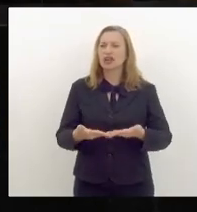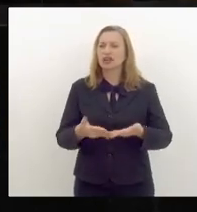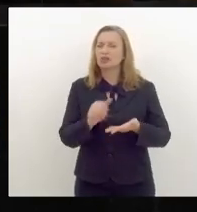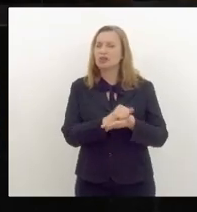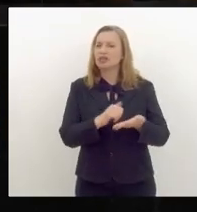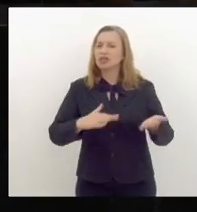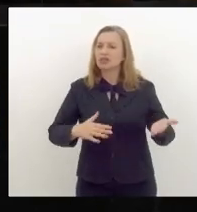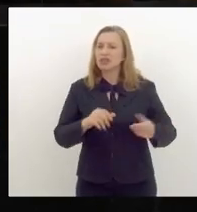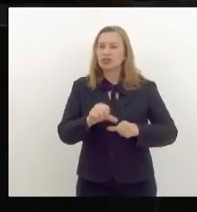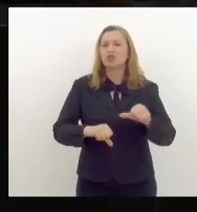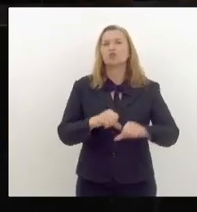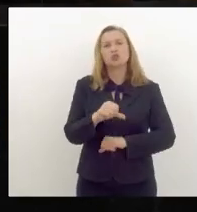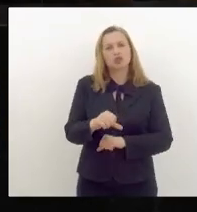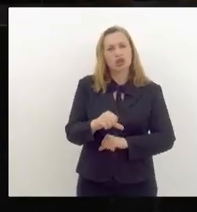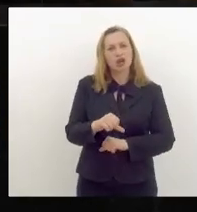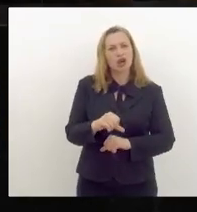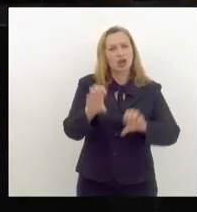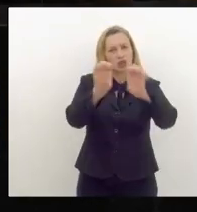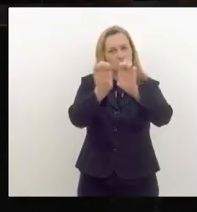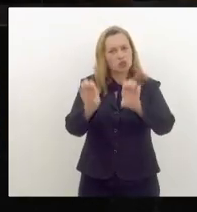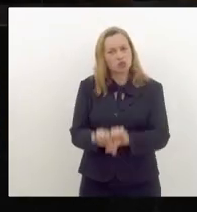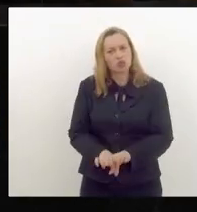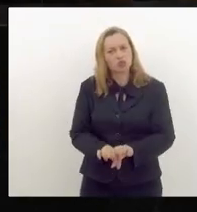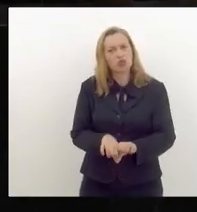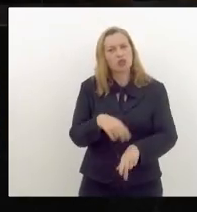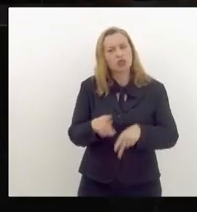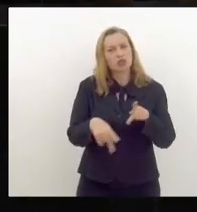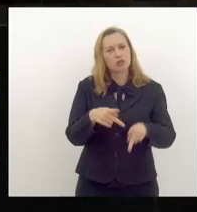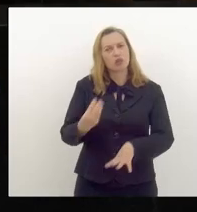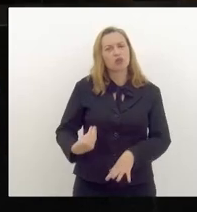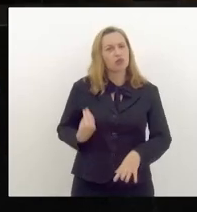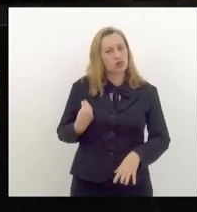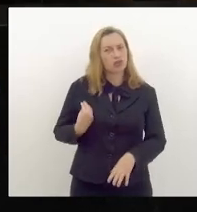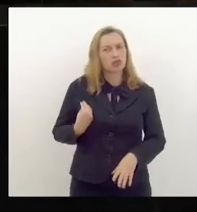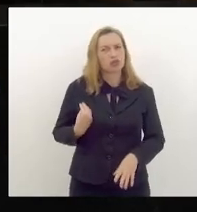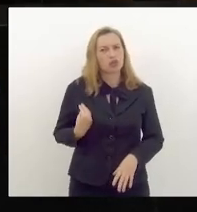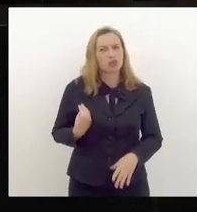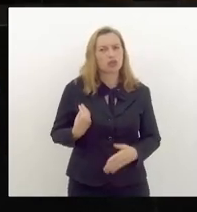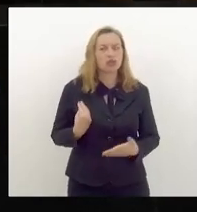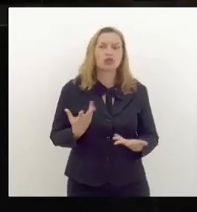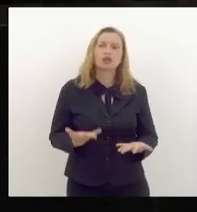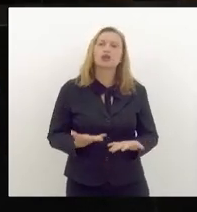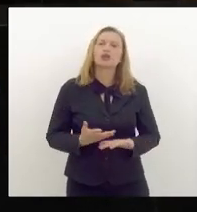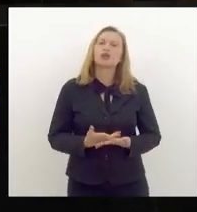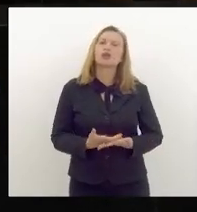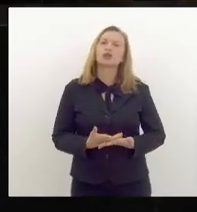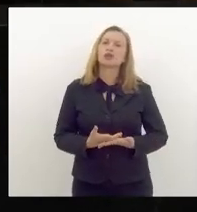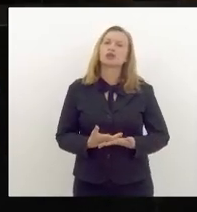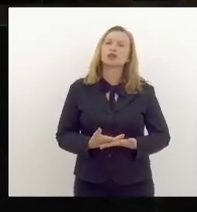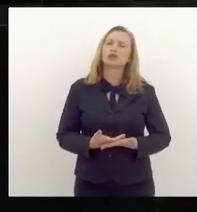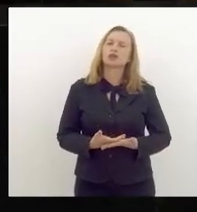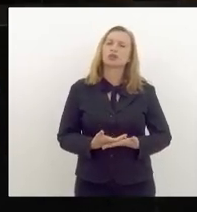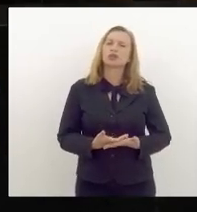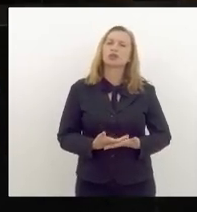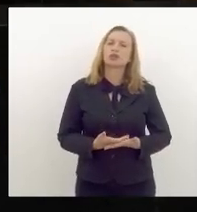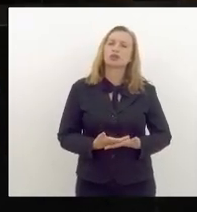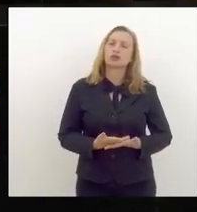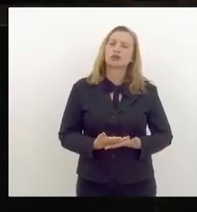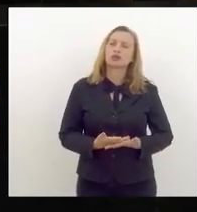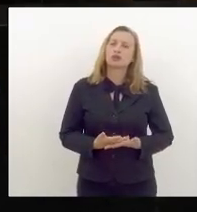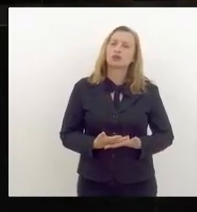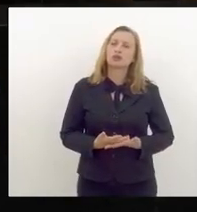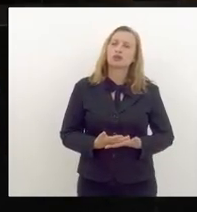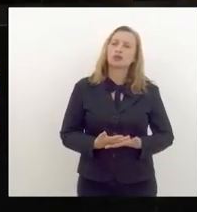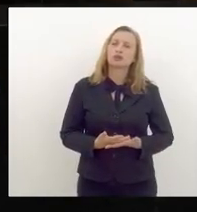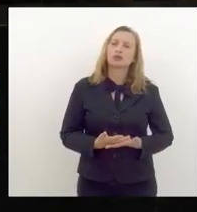atividade-fim de mudar de maneira estruturante a vida da população e que Pese e eu